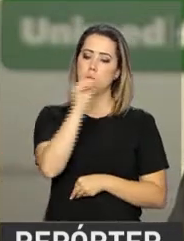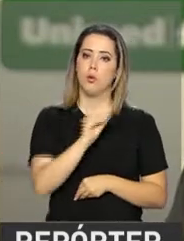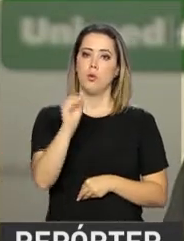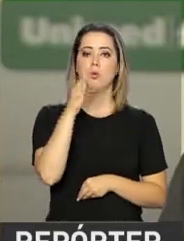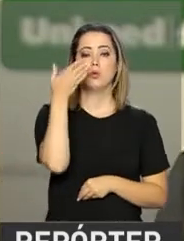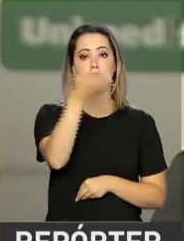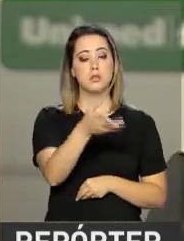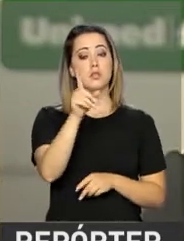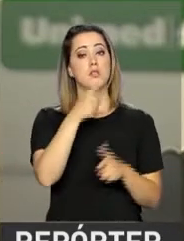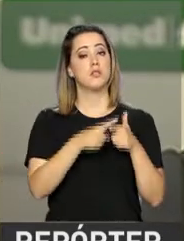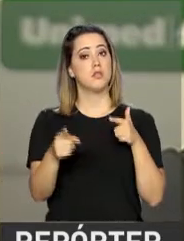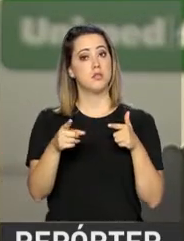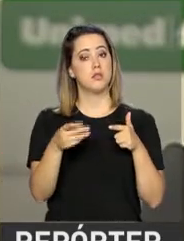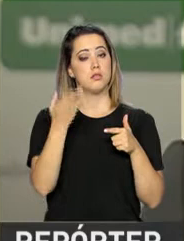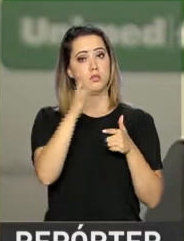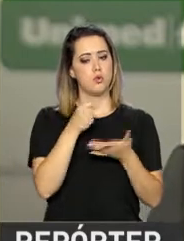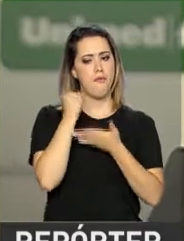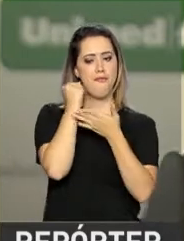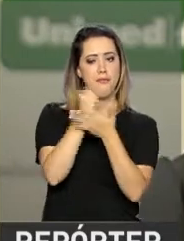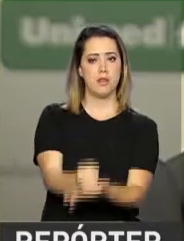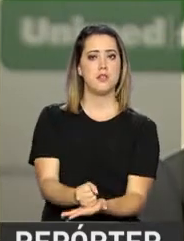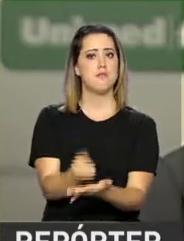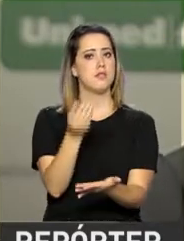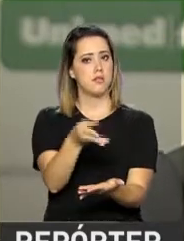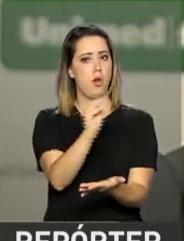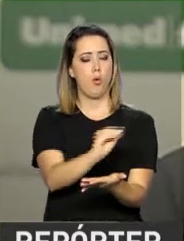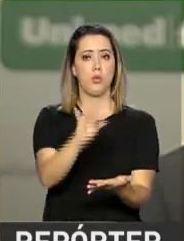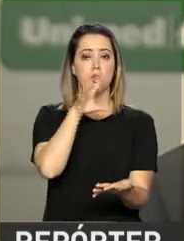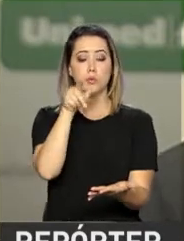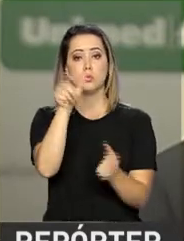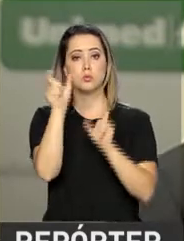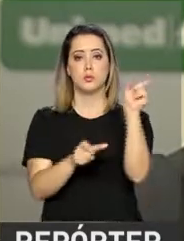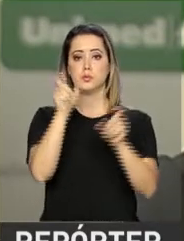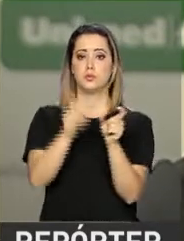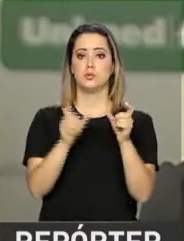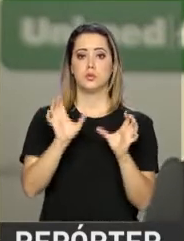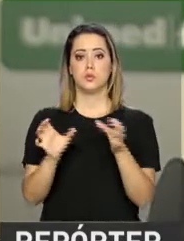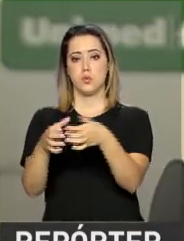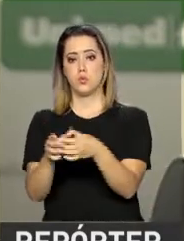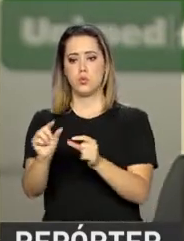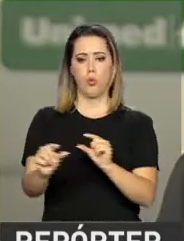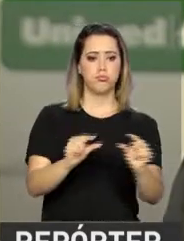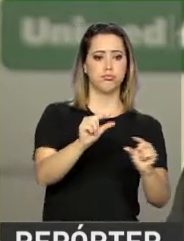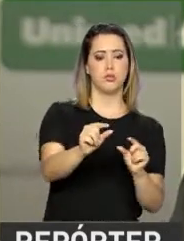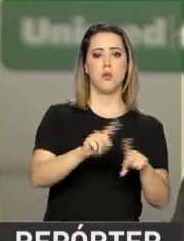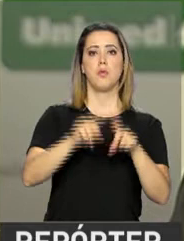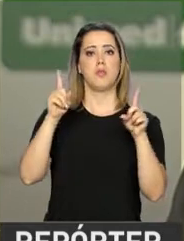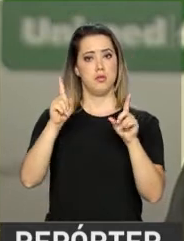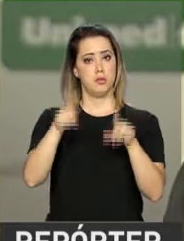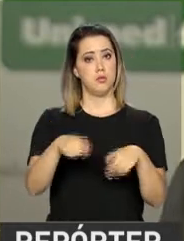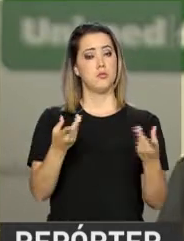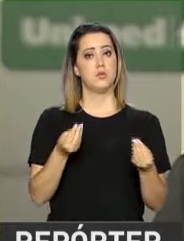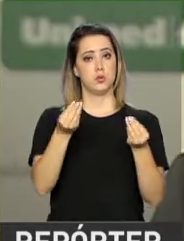questão de nós oferecemos atendimento amplo a todas as minorias e é mais uma oportunidade